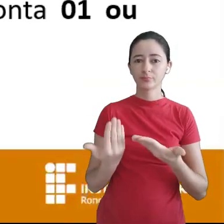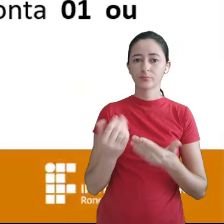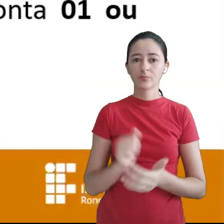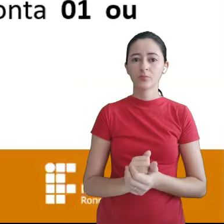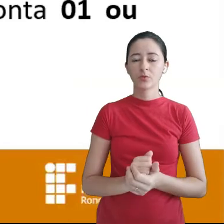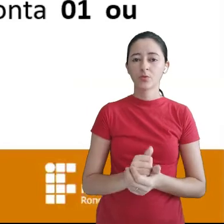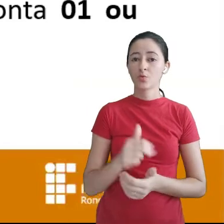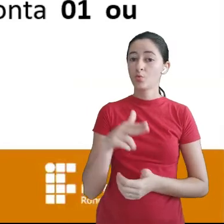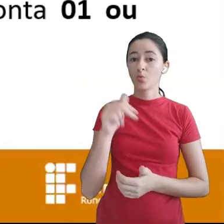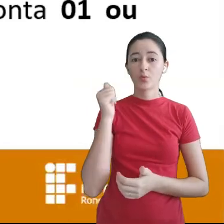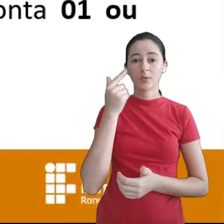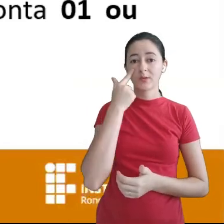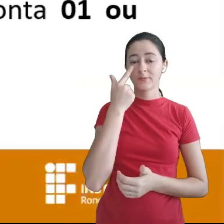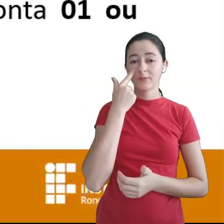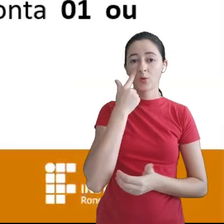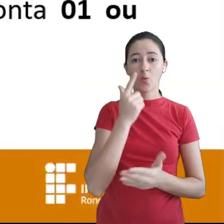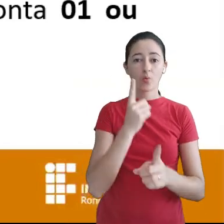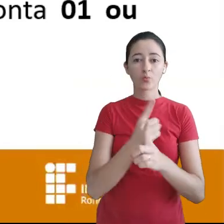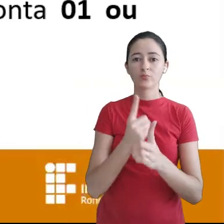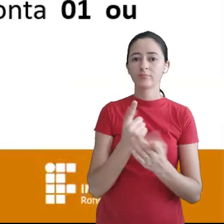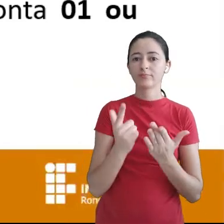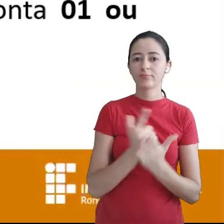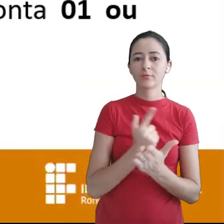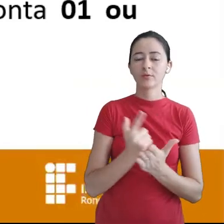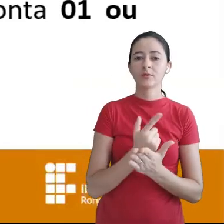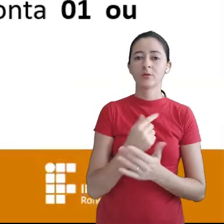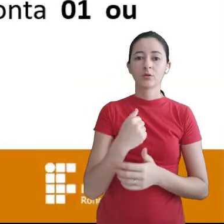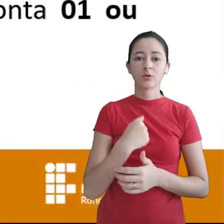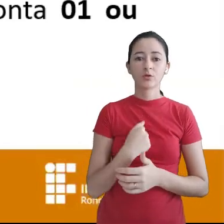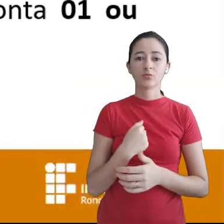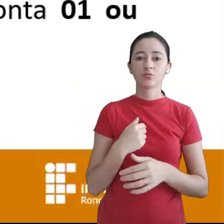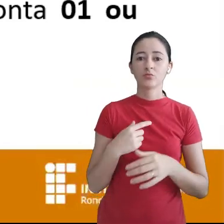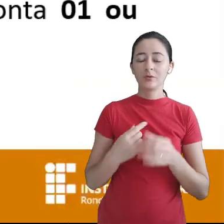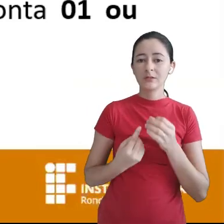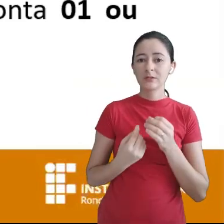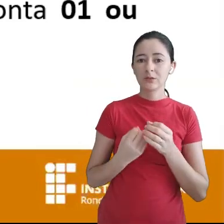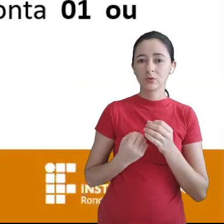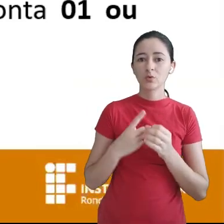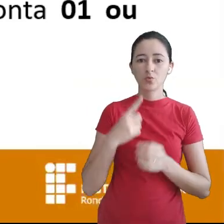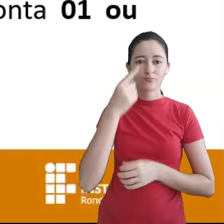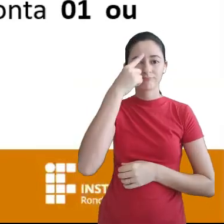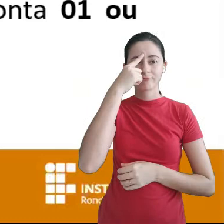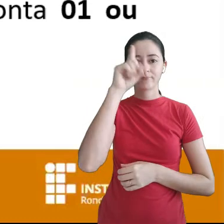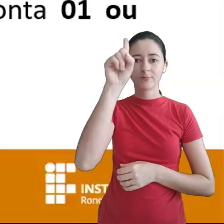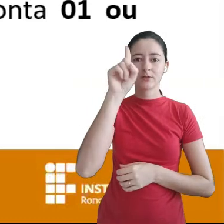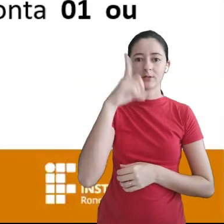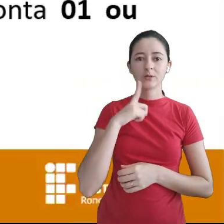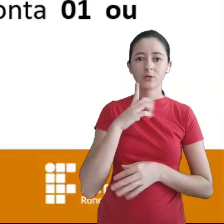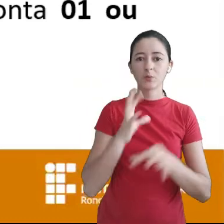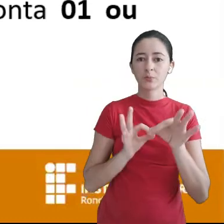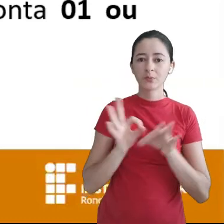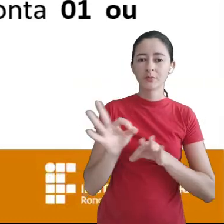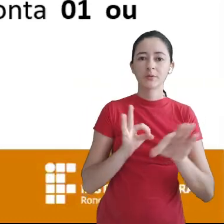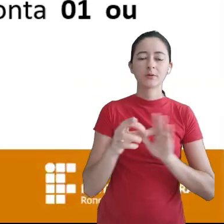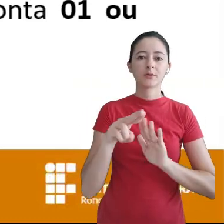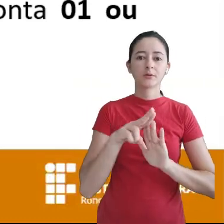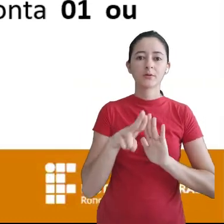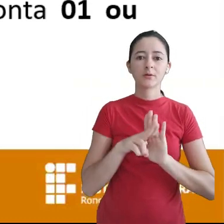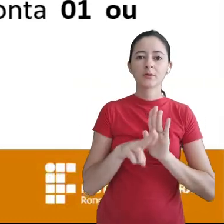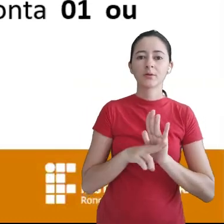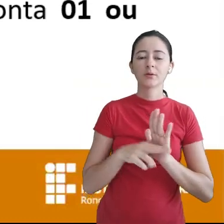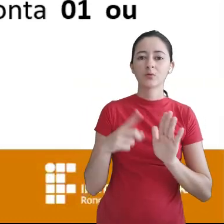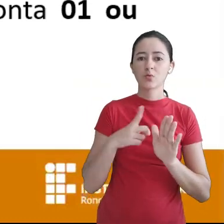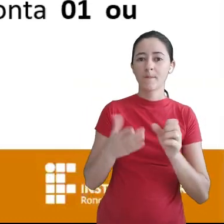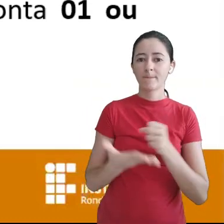Dessa forma aqui, eu nunca vi em nenhum livro ou material. Essas aqui são coisas que, as regrinhas que eu criei, eu passo para os